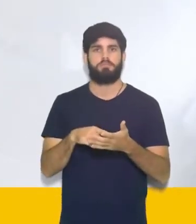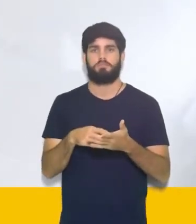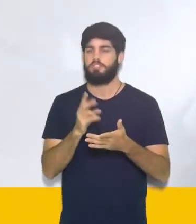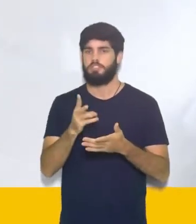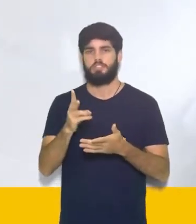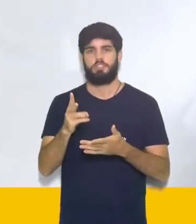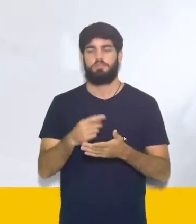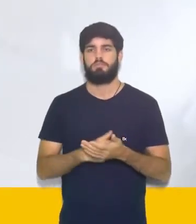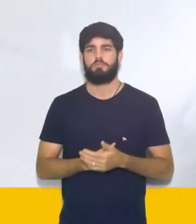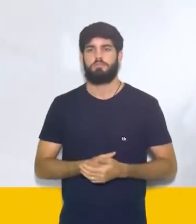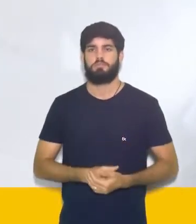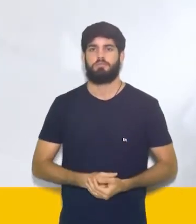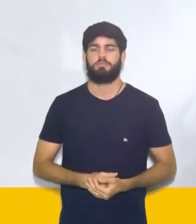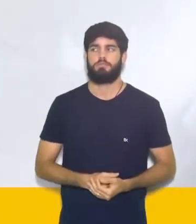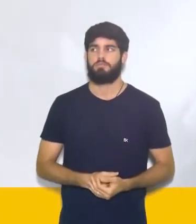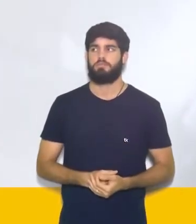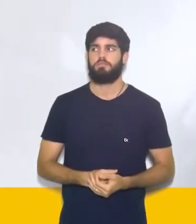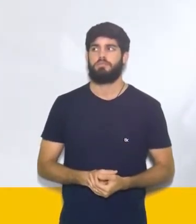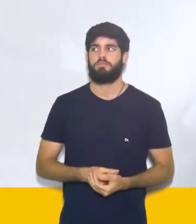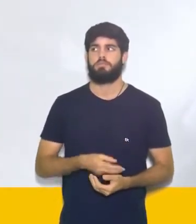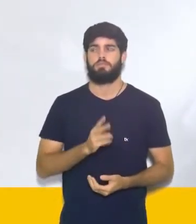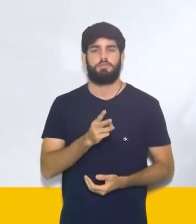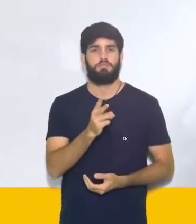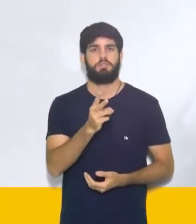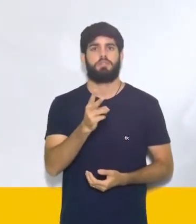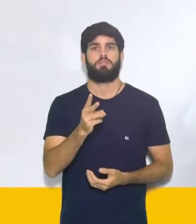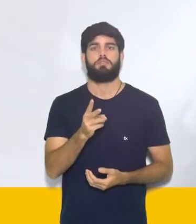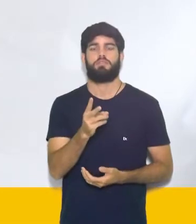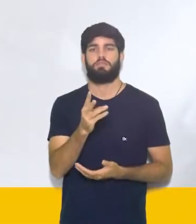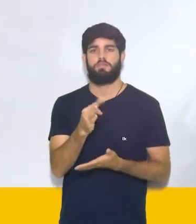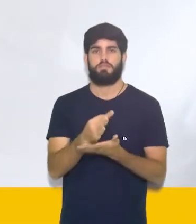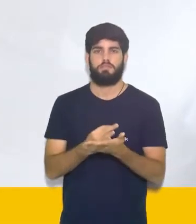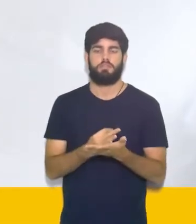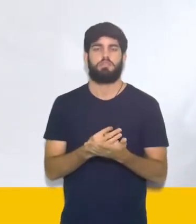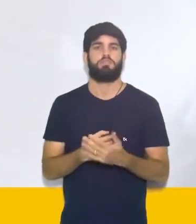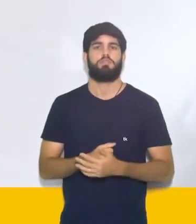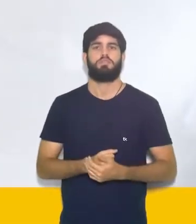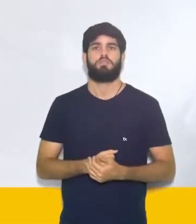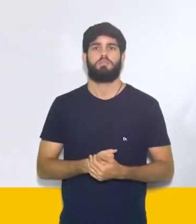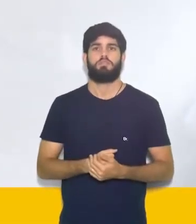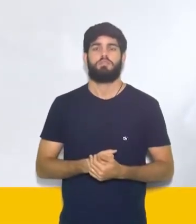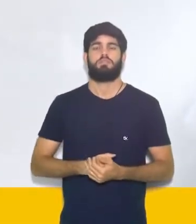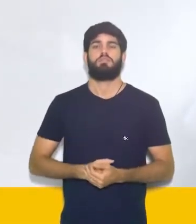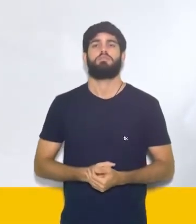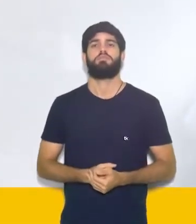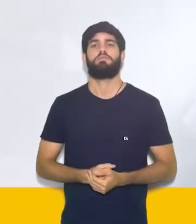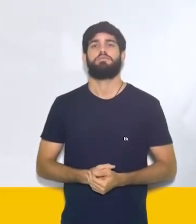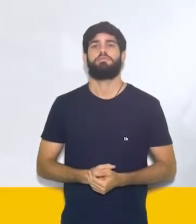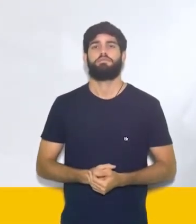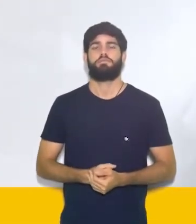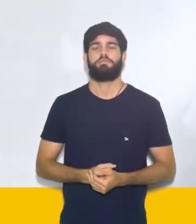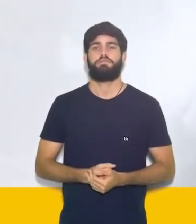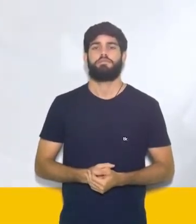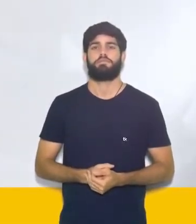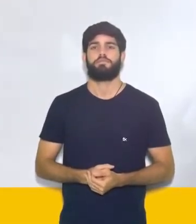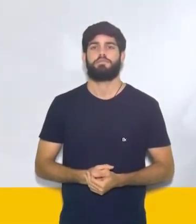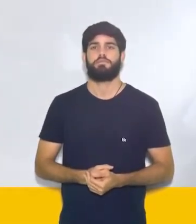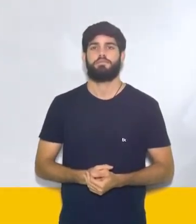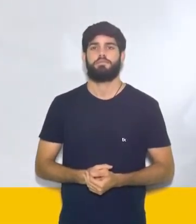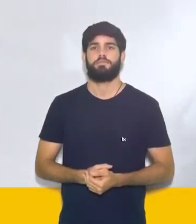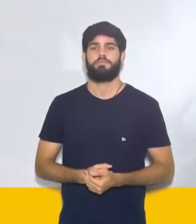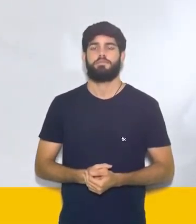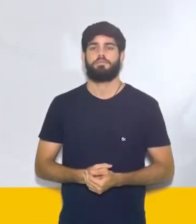abre. E fica assim, como eu disse a vocês, que o texto que acaba tendo essa linearidade, essa não linearidade.